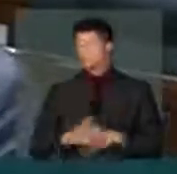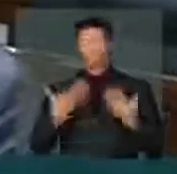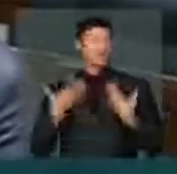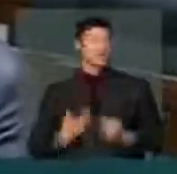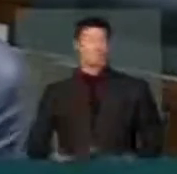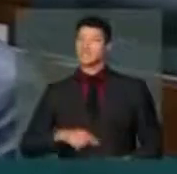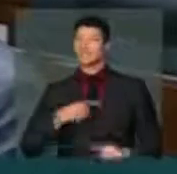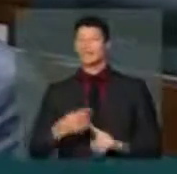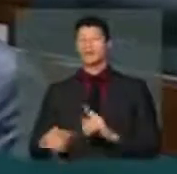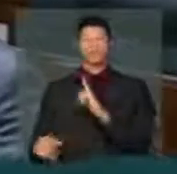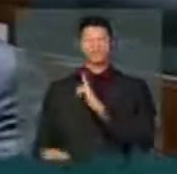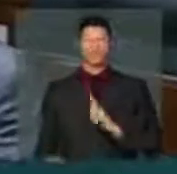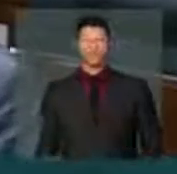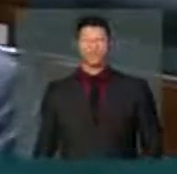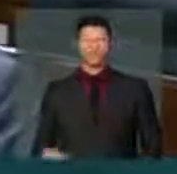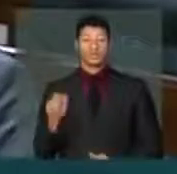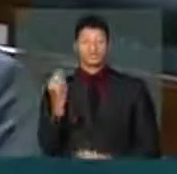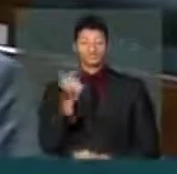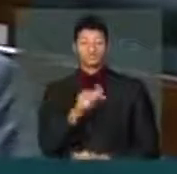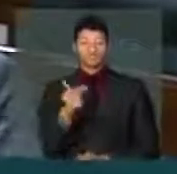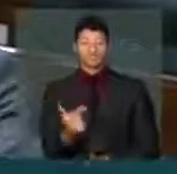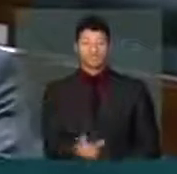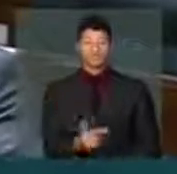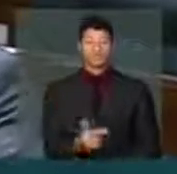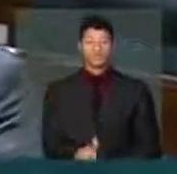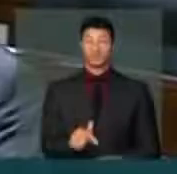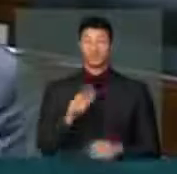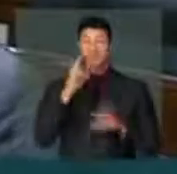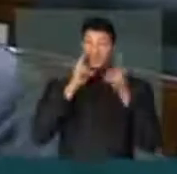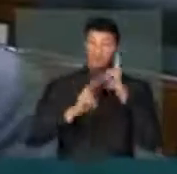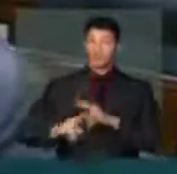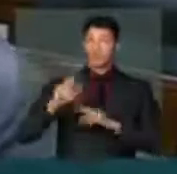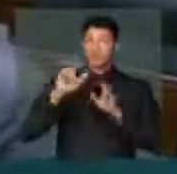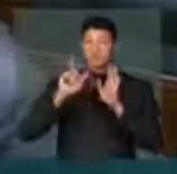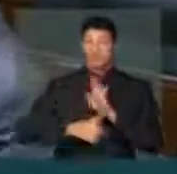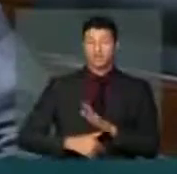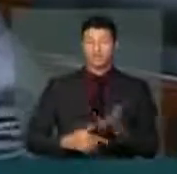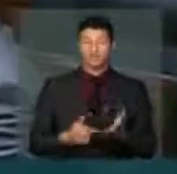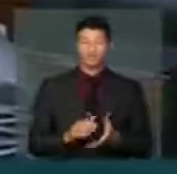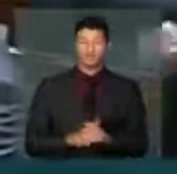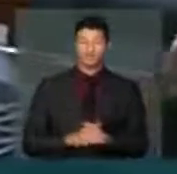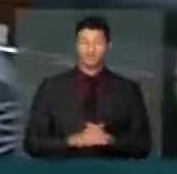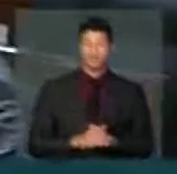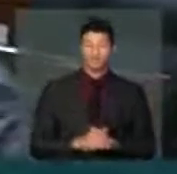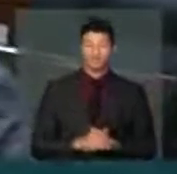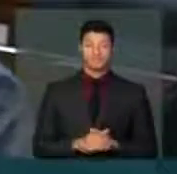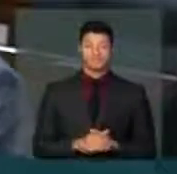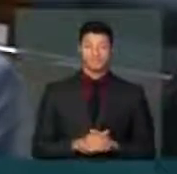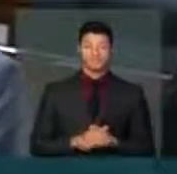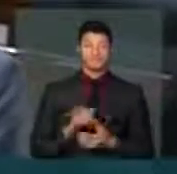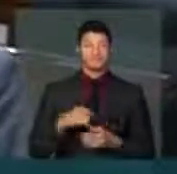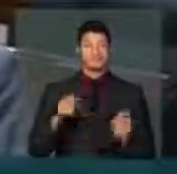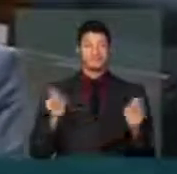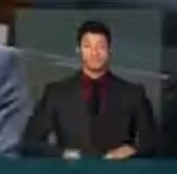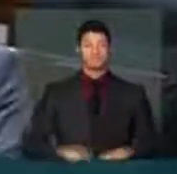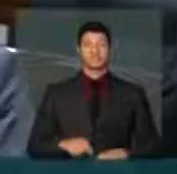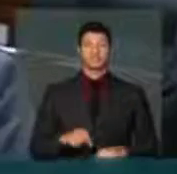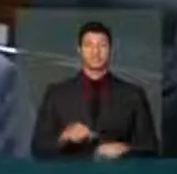aguenta mais um governo que tem uma visão atrasada ideologicamente, incompetente no